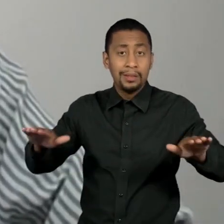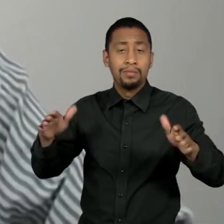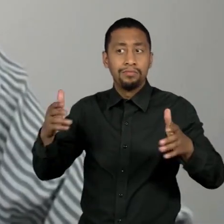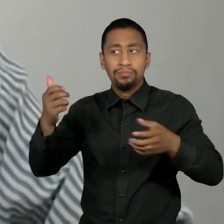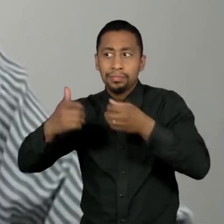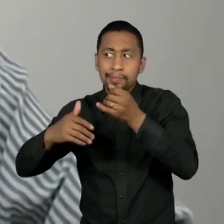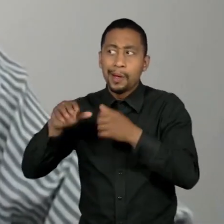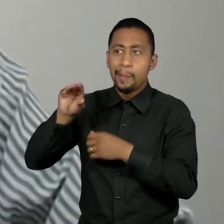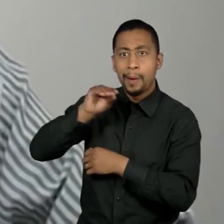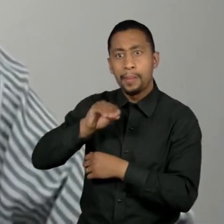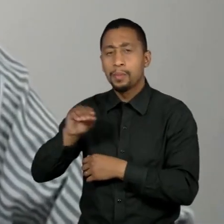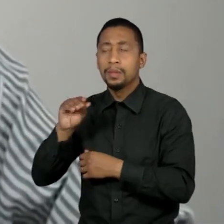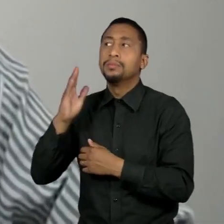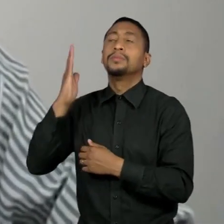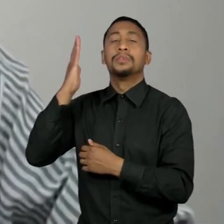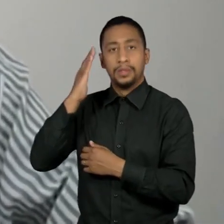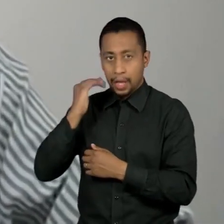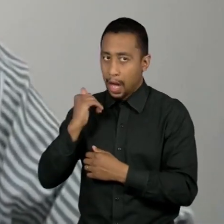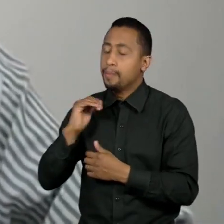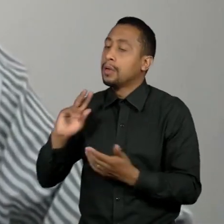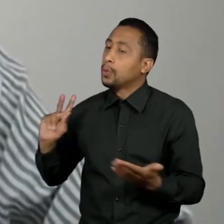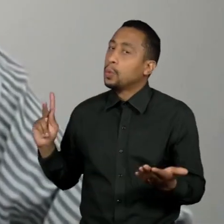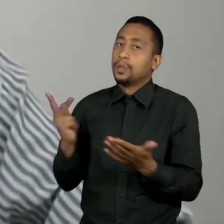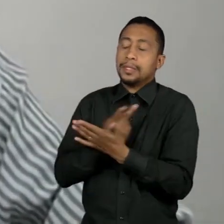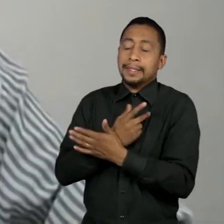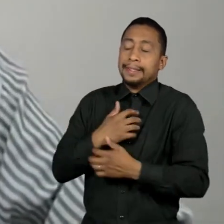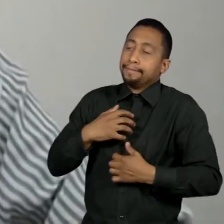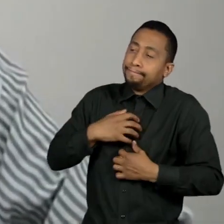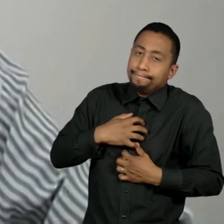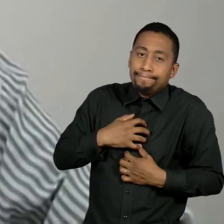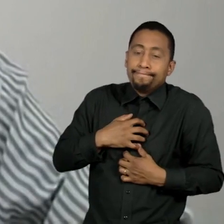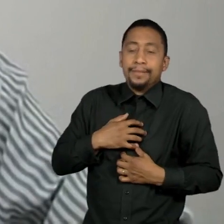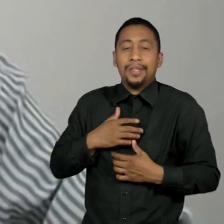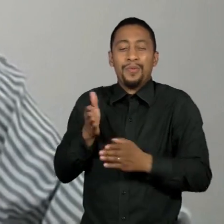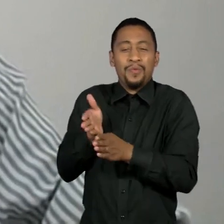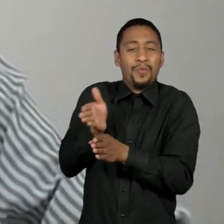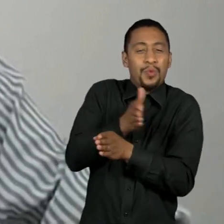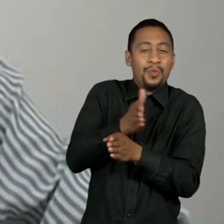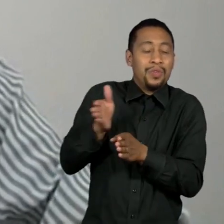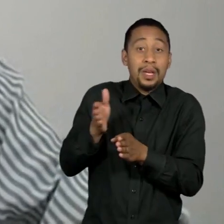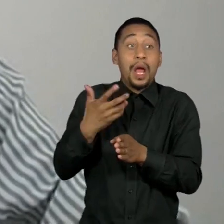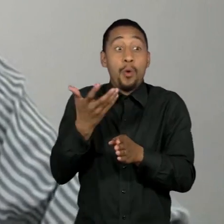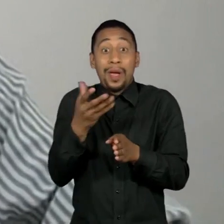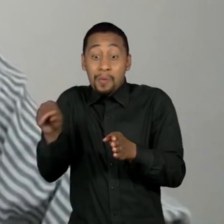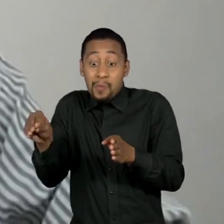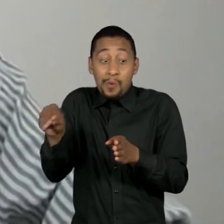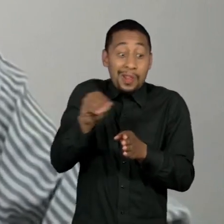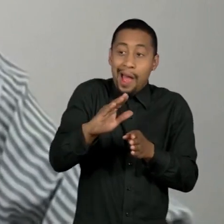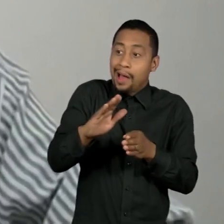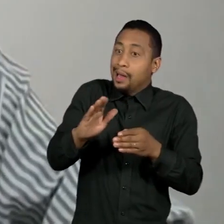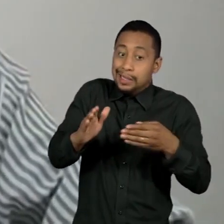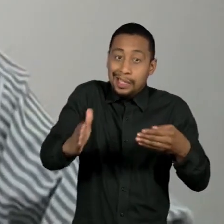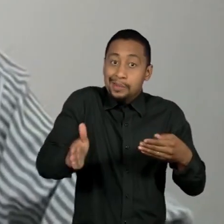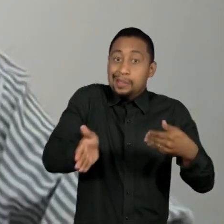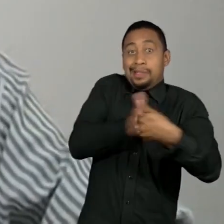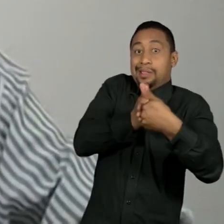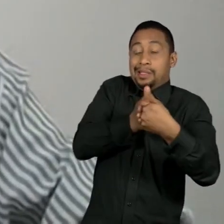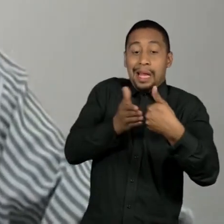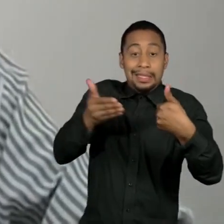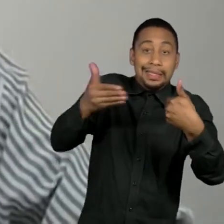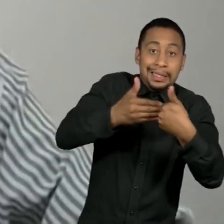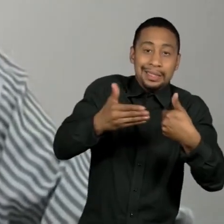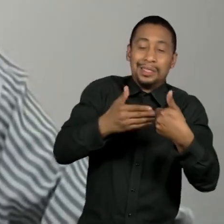Cada fala deles, né? Eu queria estar no meu país, eu sinto saudade, porque muitas vezes essas pessoas, elas têm esperança